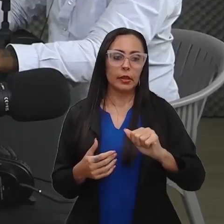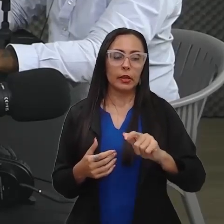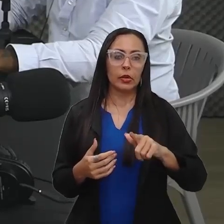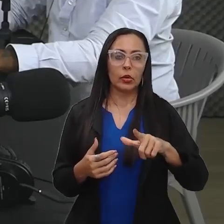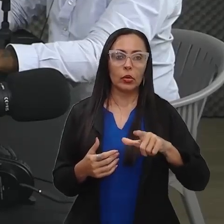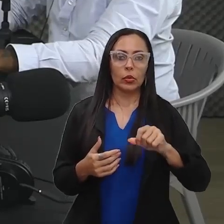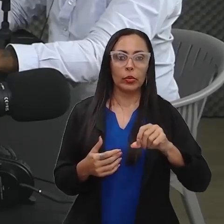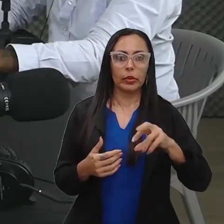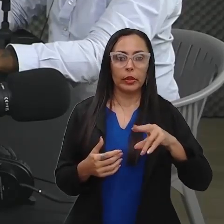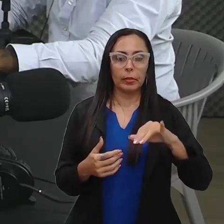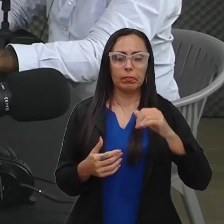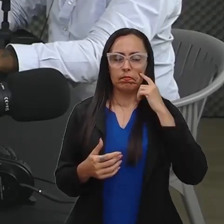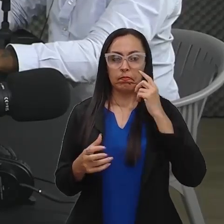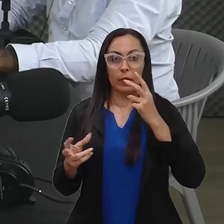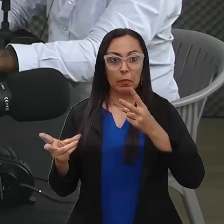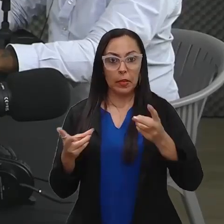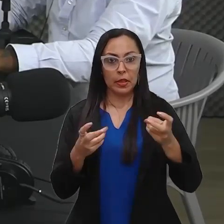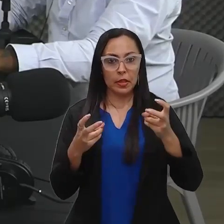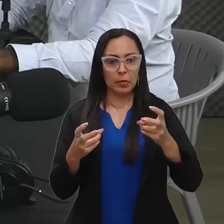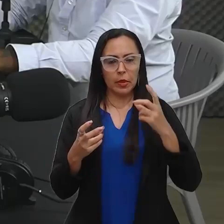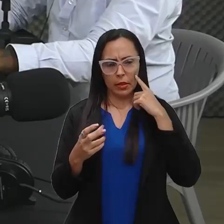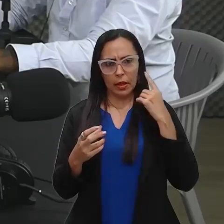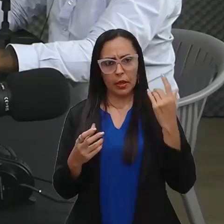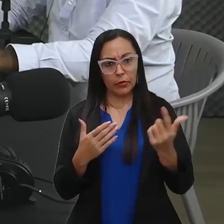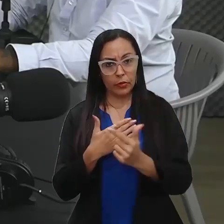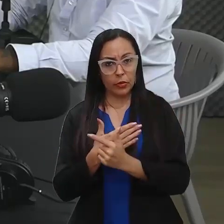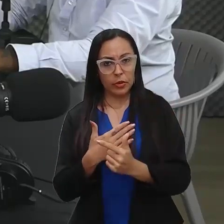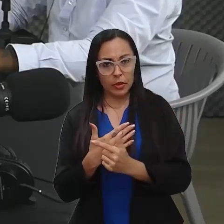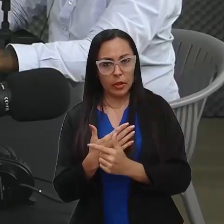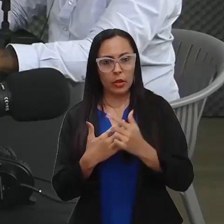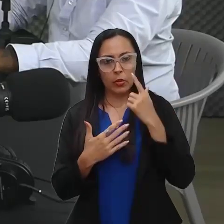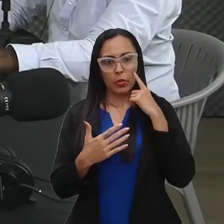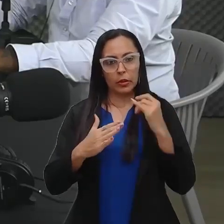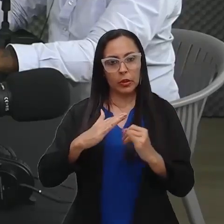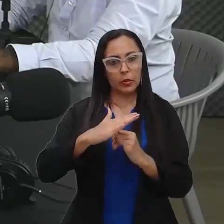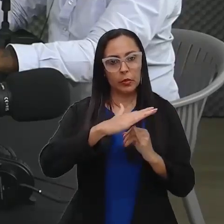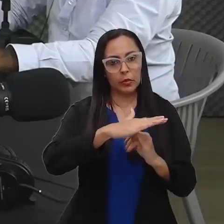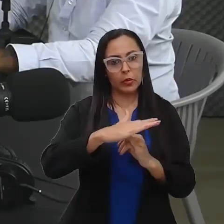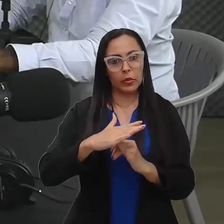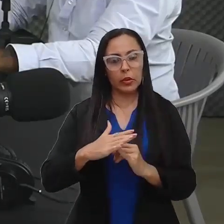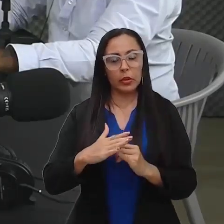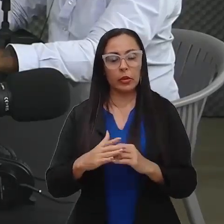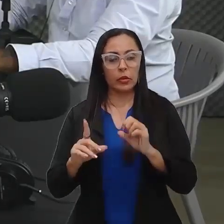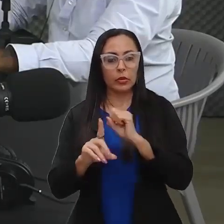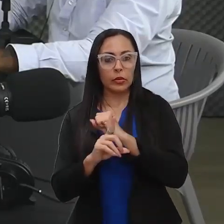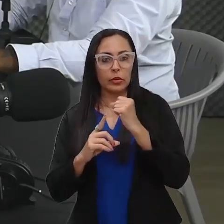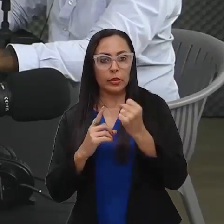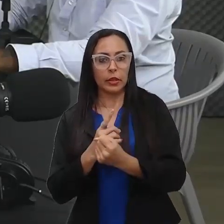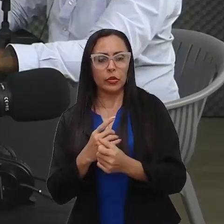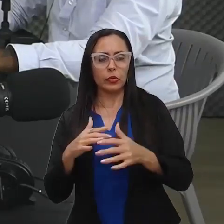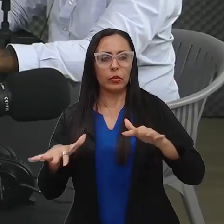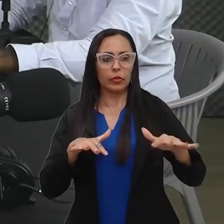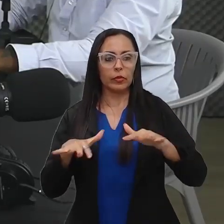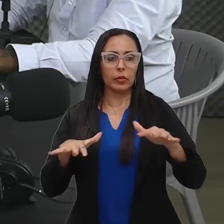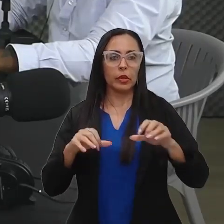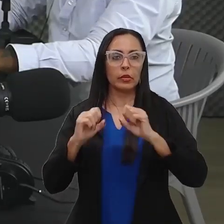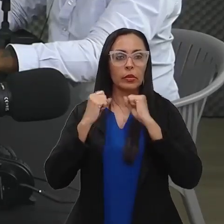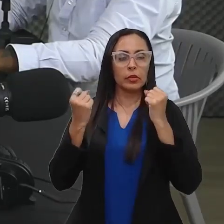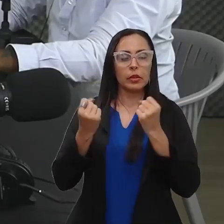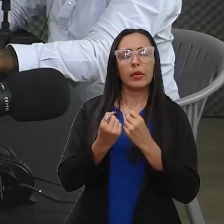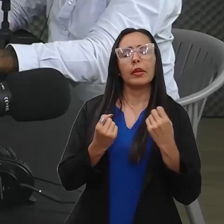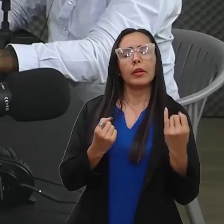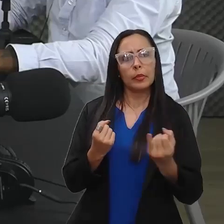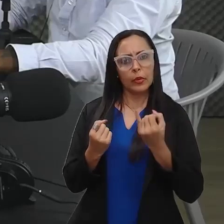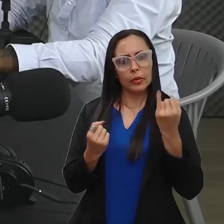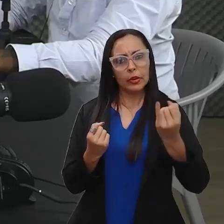de perceber que o papel dessas organizações sociais e dos próprios movimentos sociais, ela é